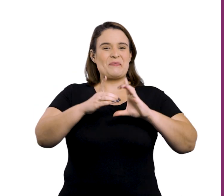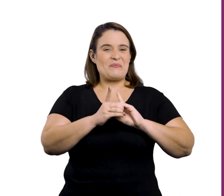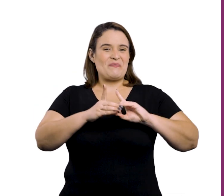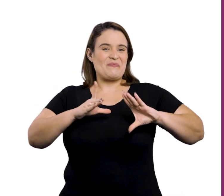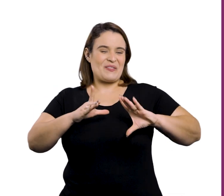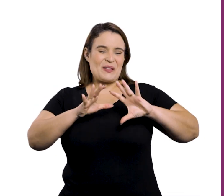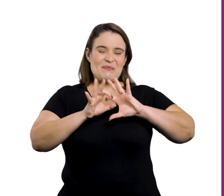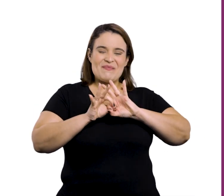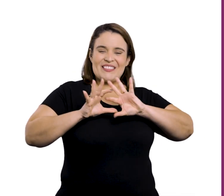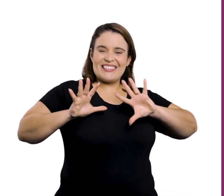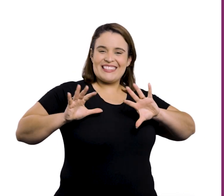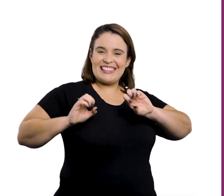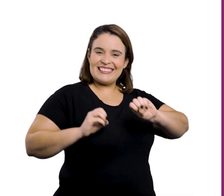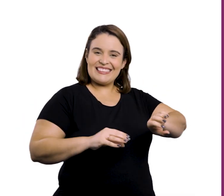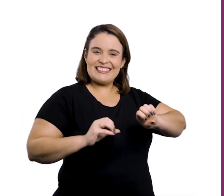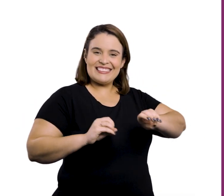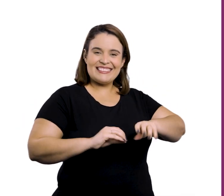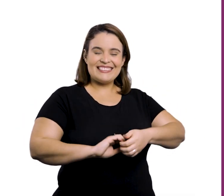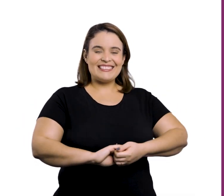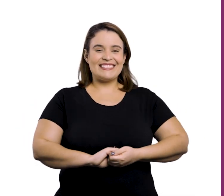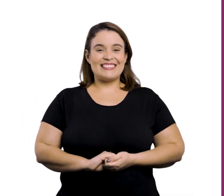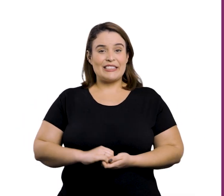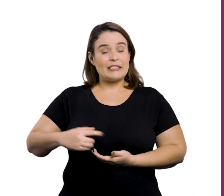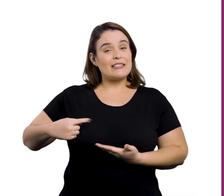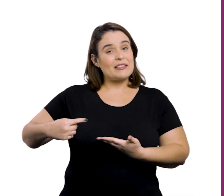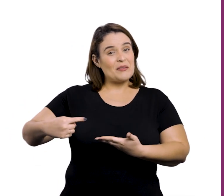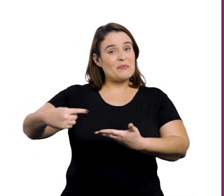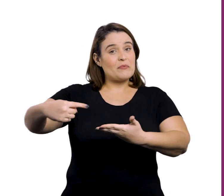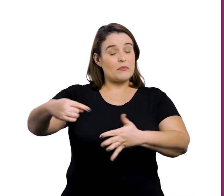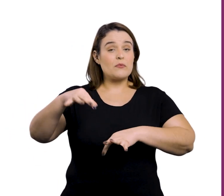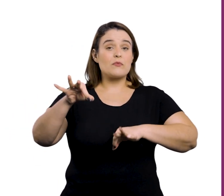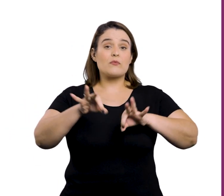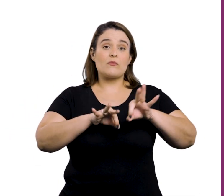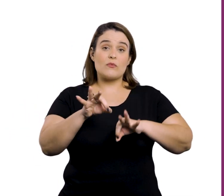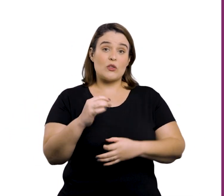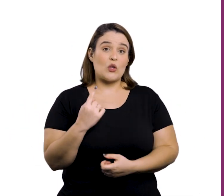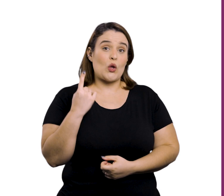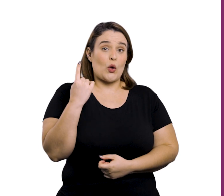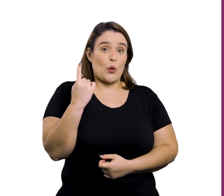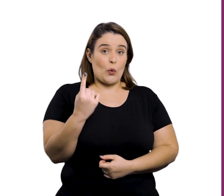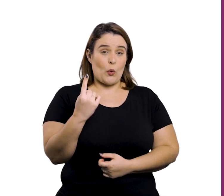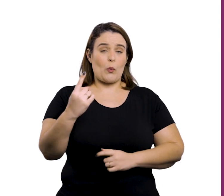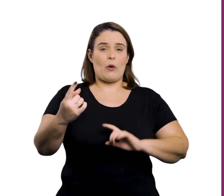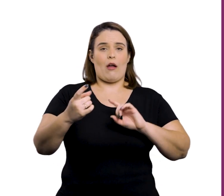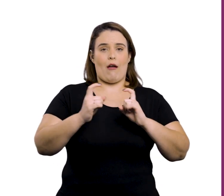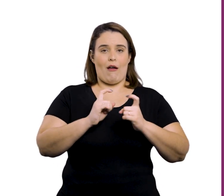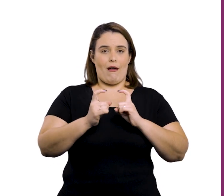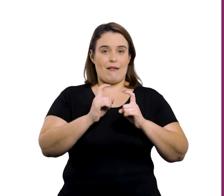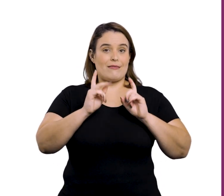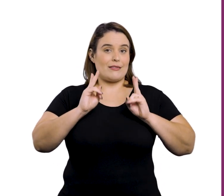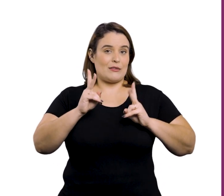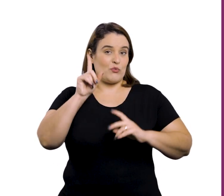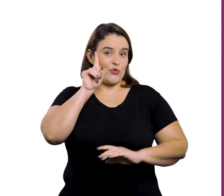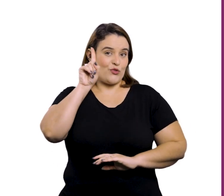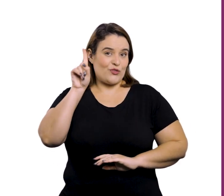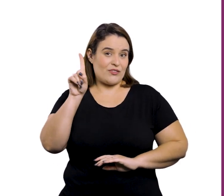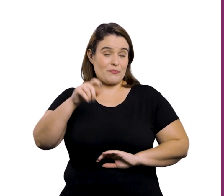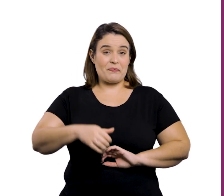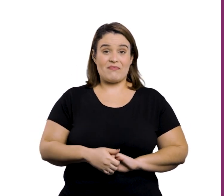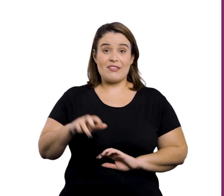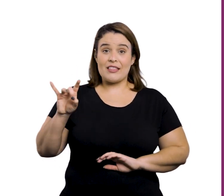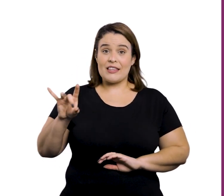escolas democráticas e pela liberdade de ensinar. Durante a semana, será organizado um webinário por